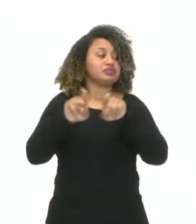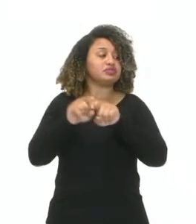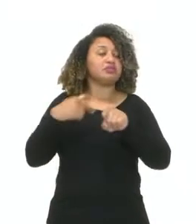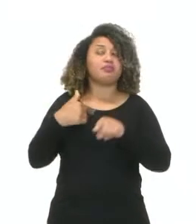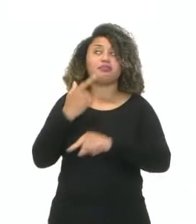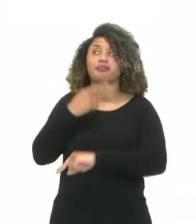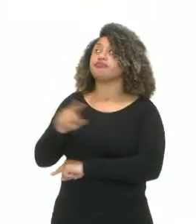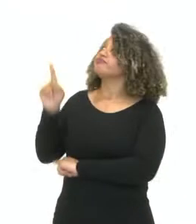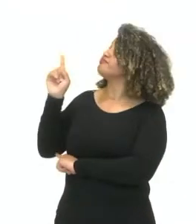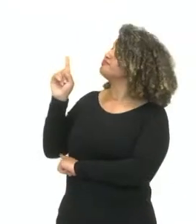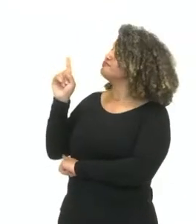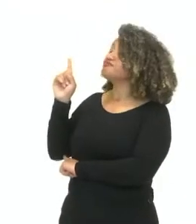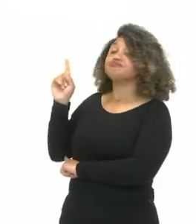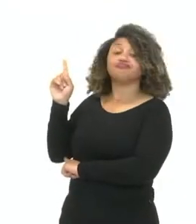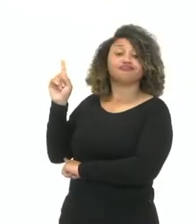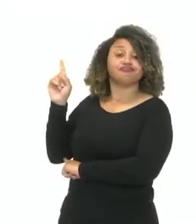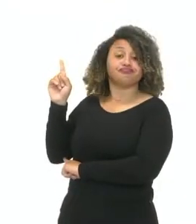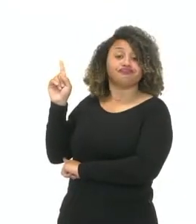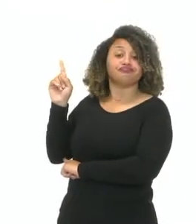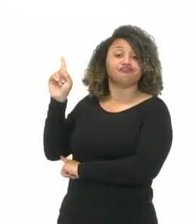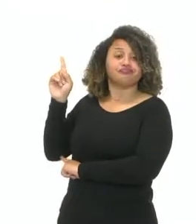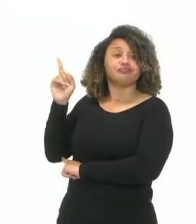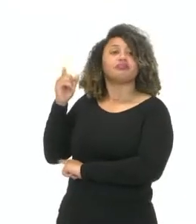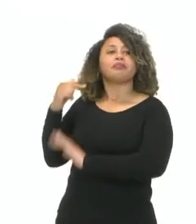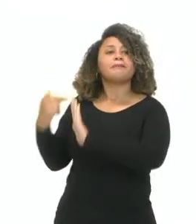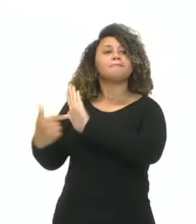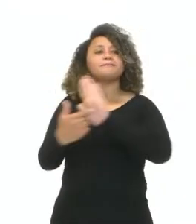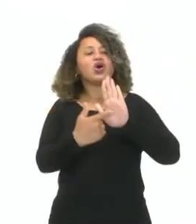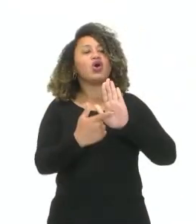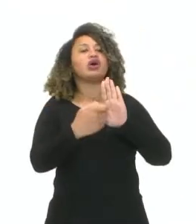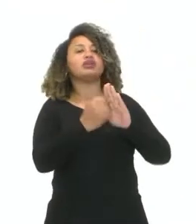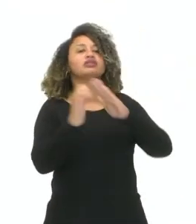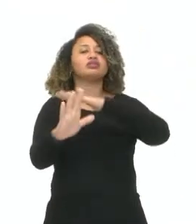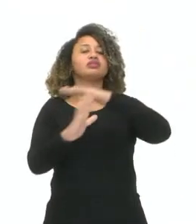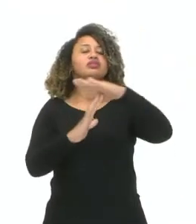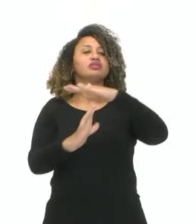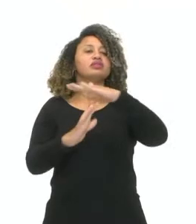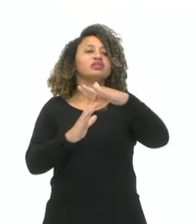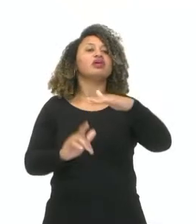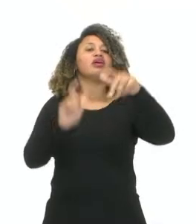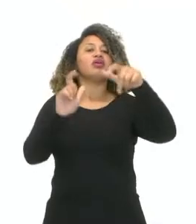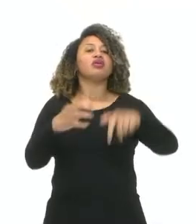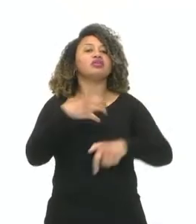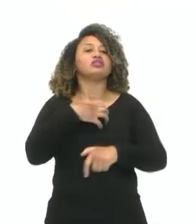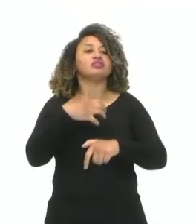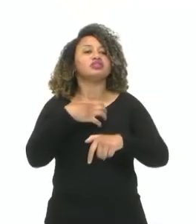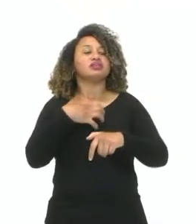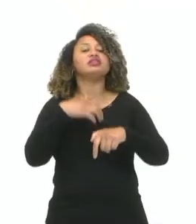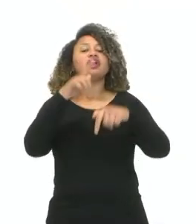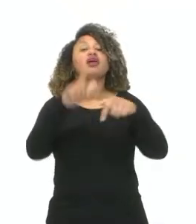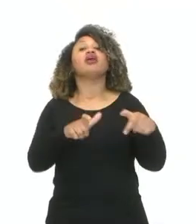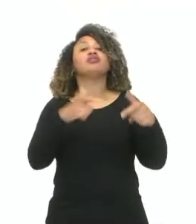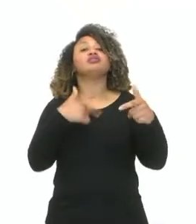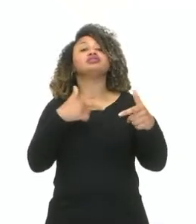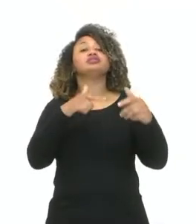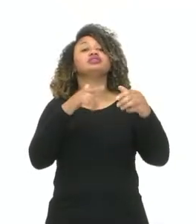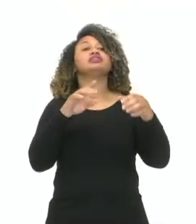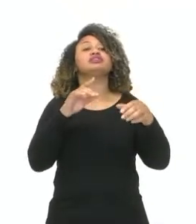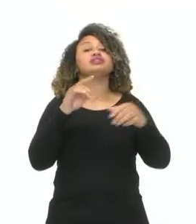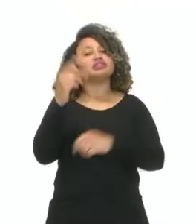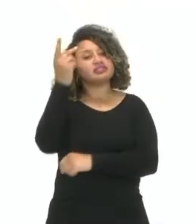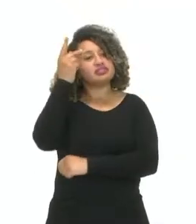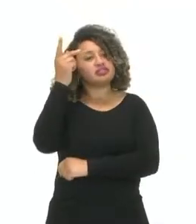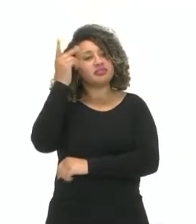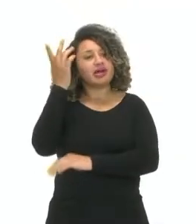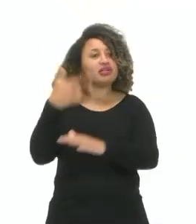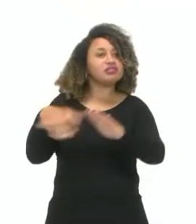mostra os imigrantes da Bahia numa hospedaria no bairro do Brás, em São Paulo,